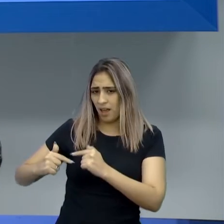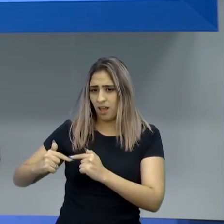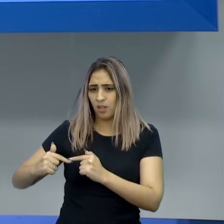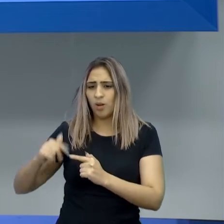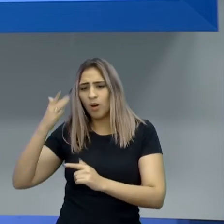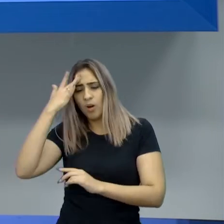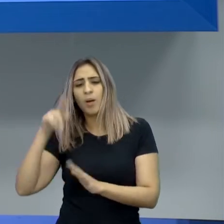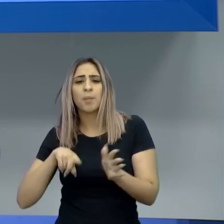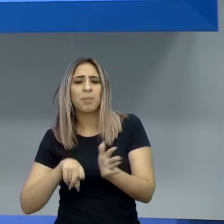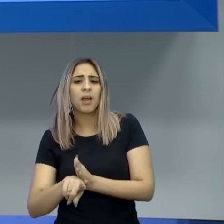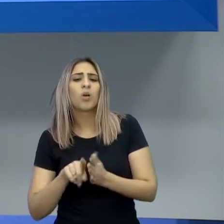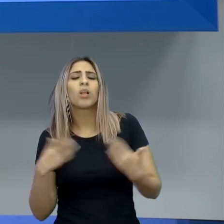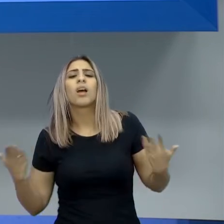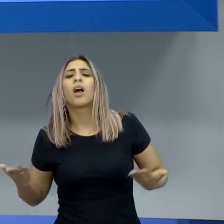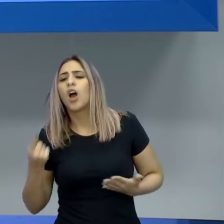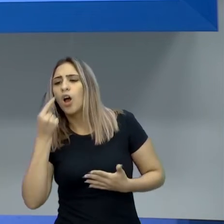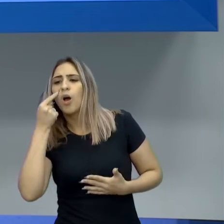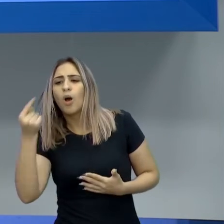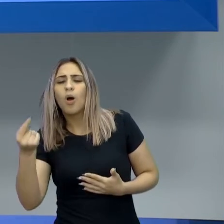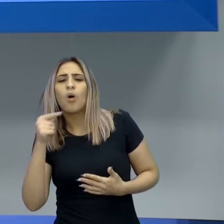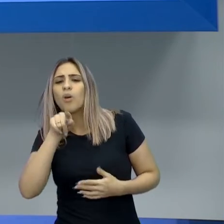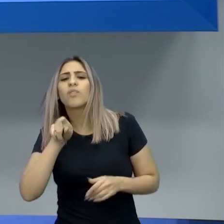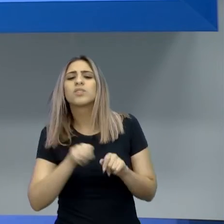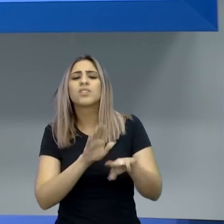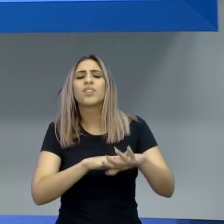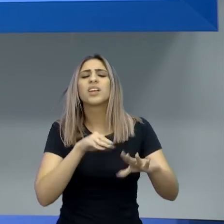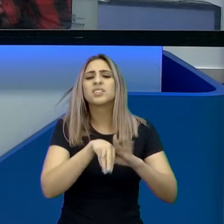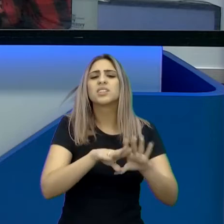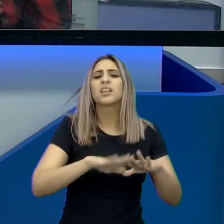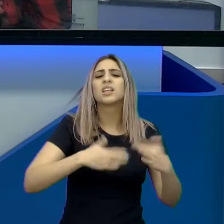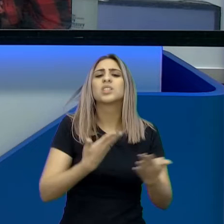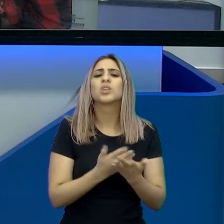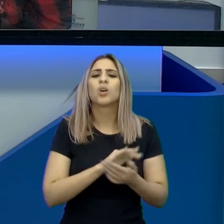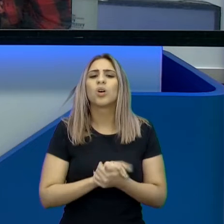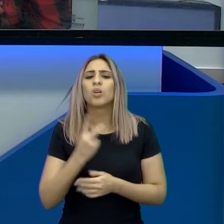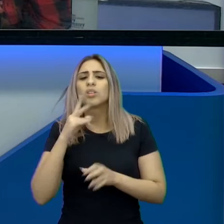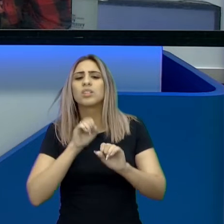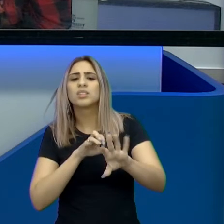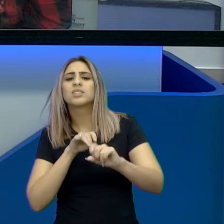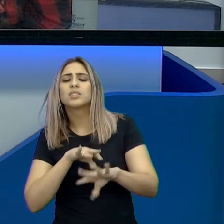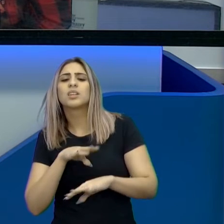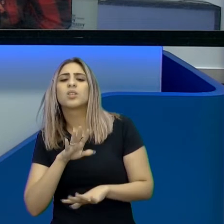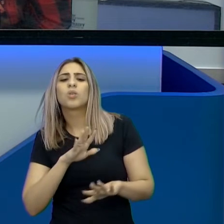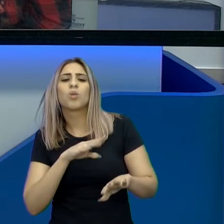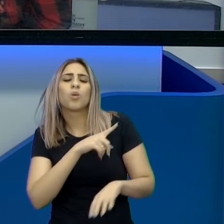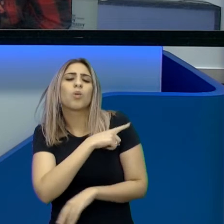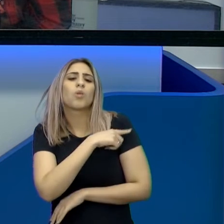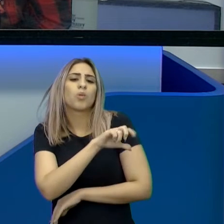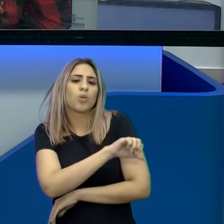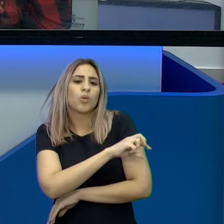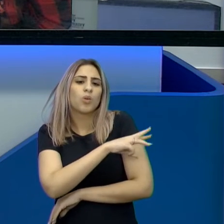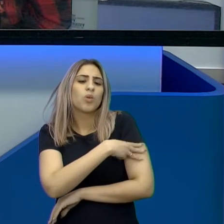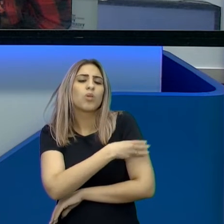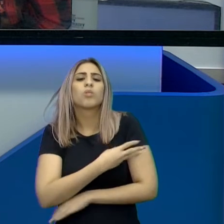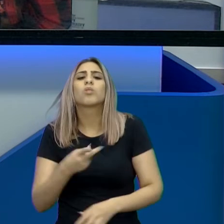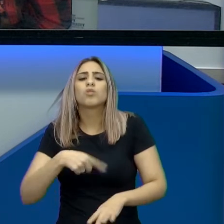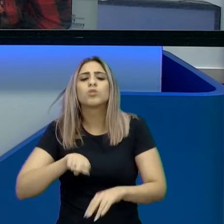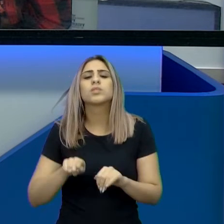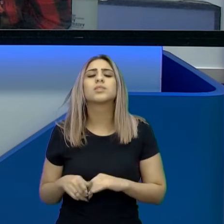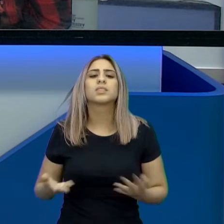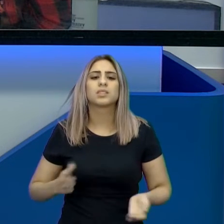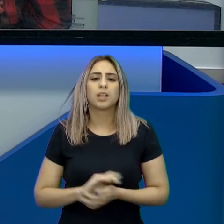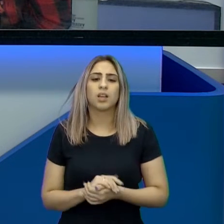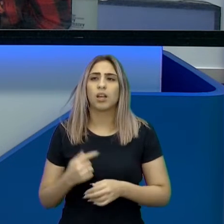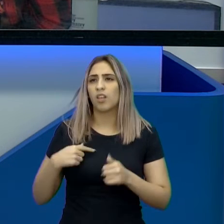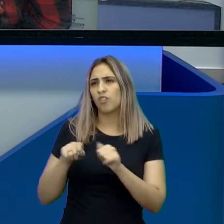alguém perguntar para vocês, né? Fala, olha, e aí, o que você fez na escola, né, durante o seu ensino médio, né? É um novo ensino médio, mas o que vocês fizeram?